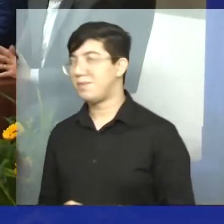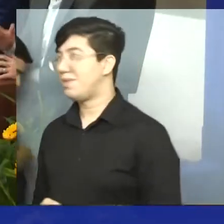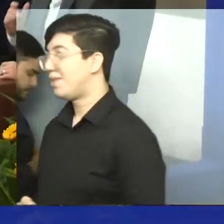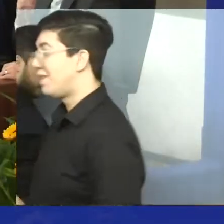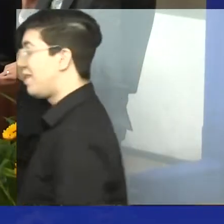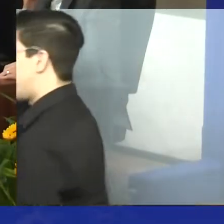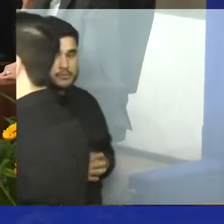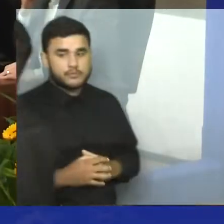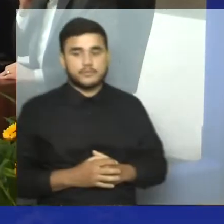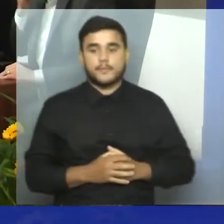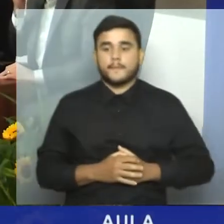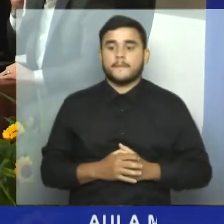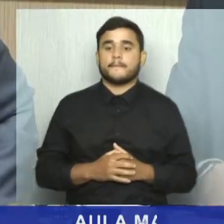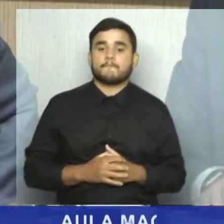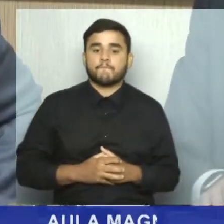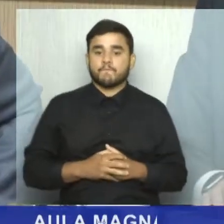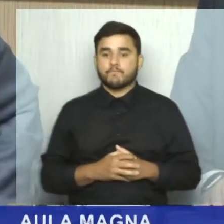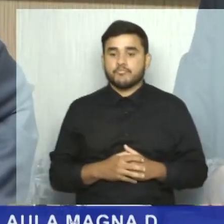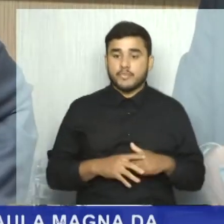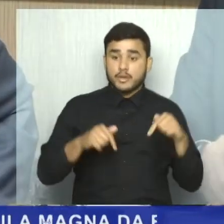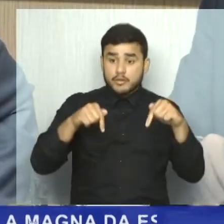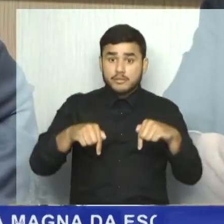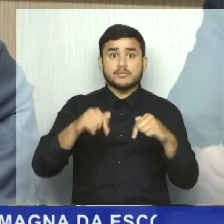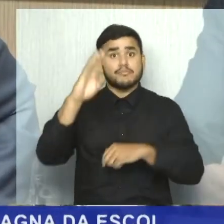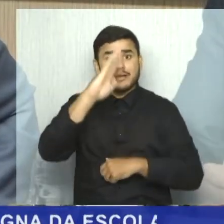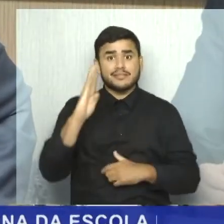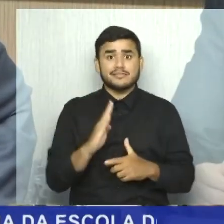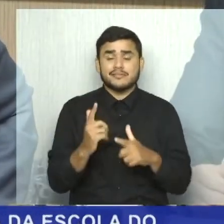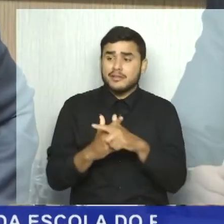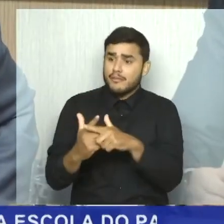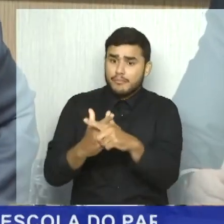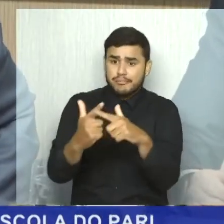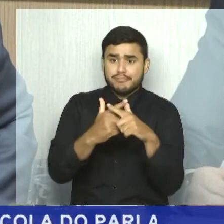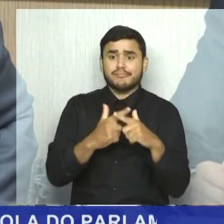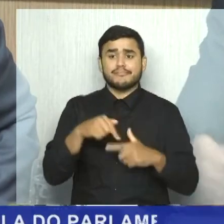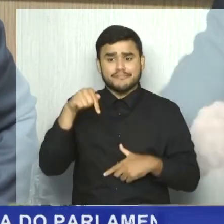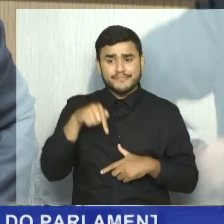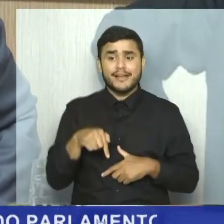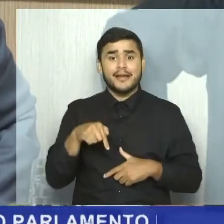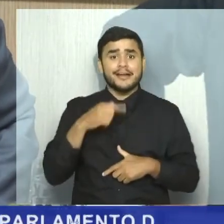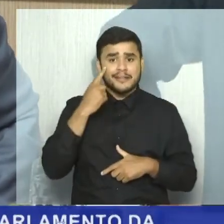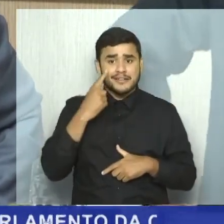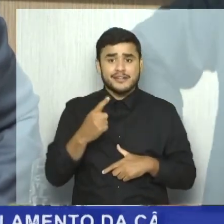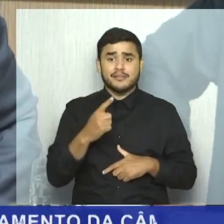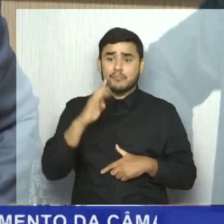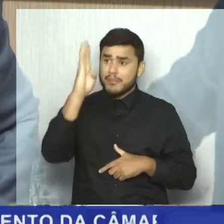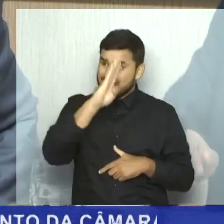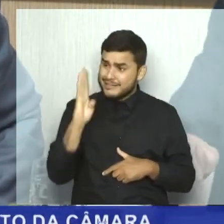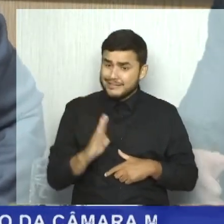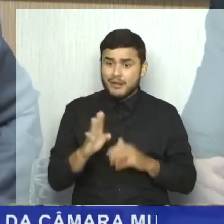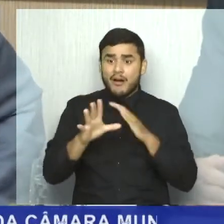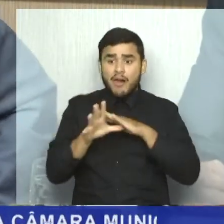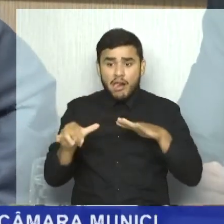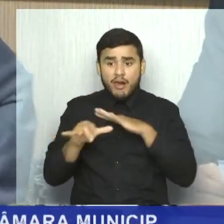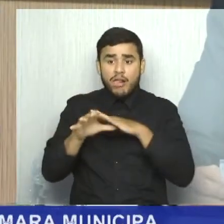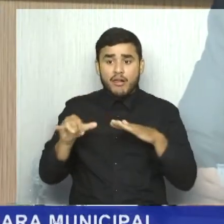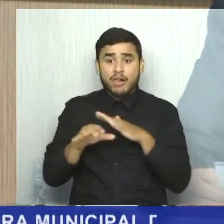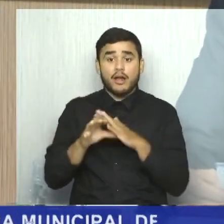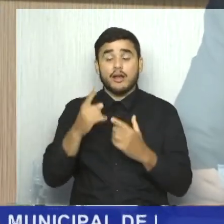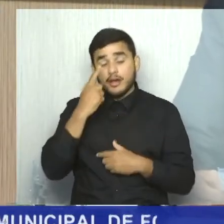Rejeitaram. Esse país está sendo assaltado. Está sendo assaltado, e, infelizmente, com a cumplicidade dos dois que lideram a